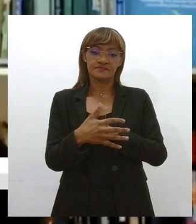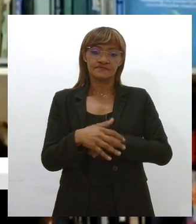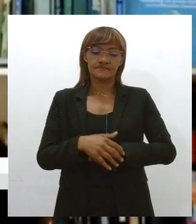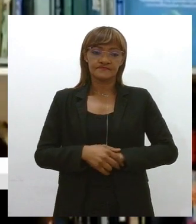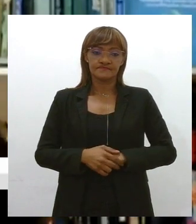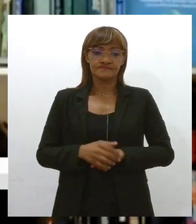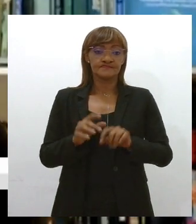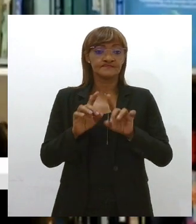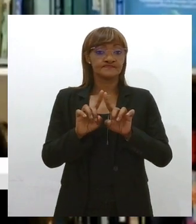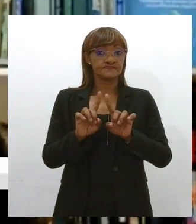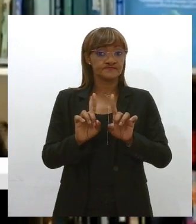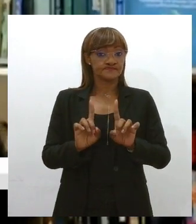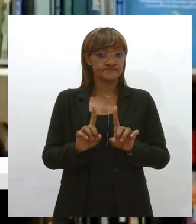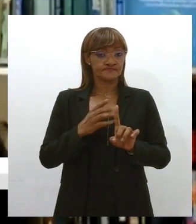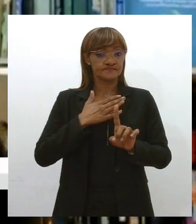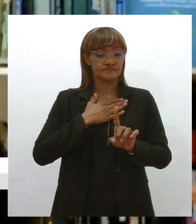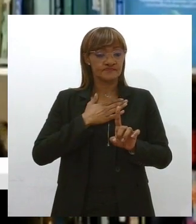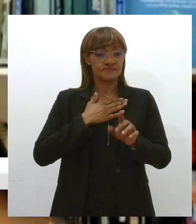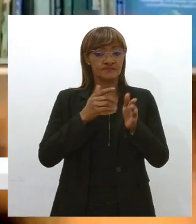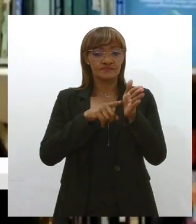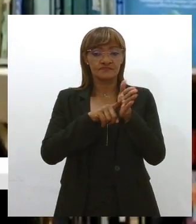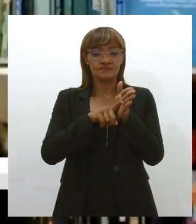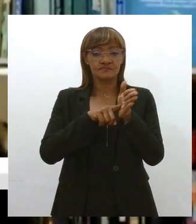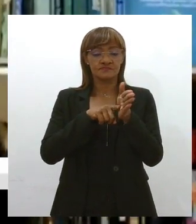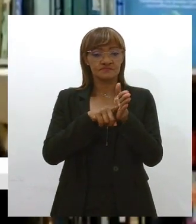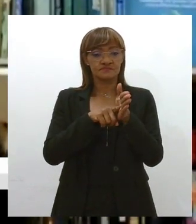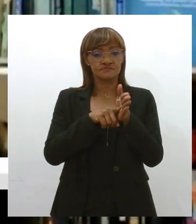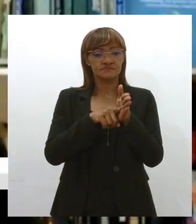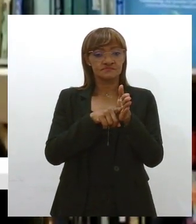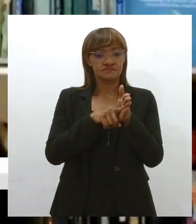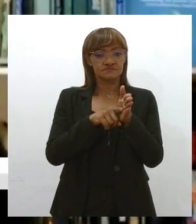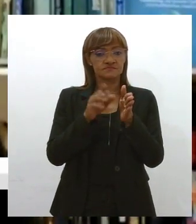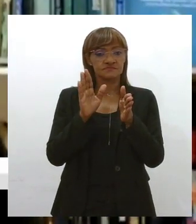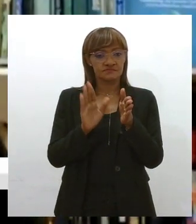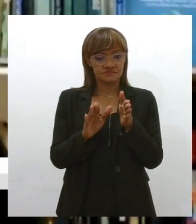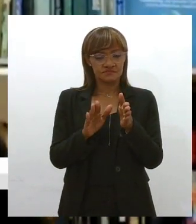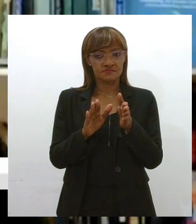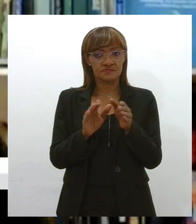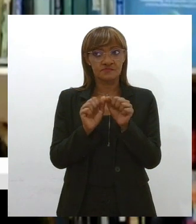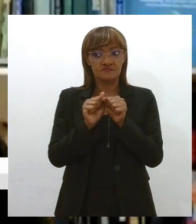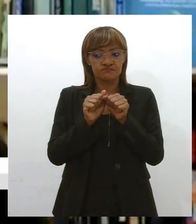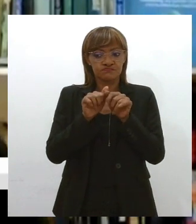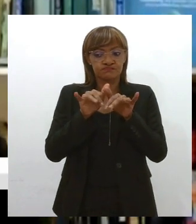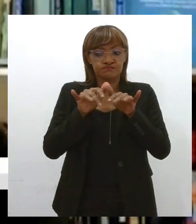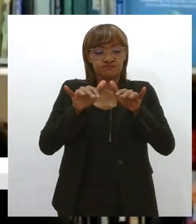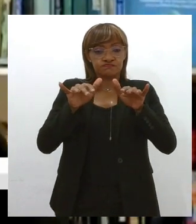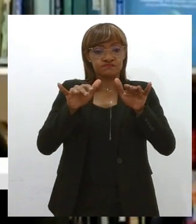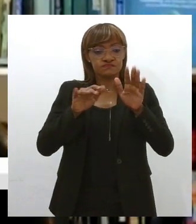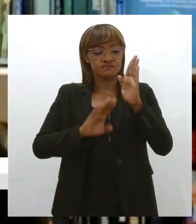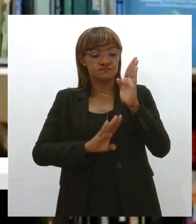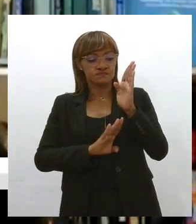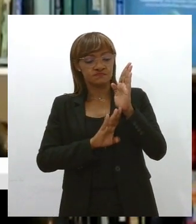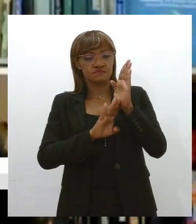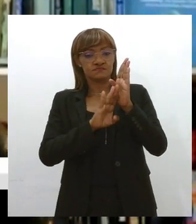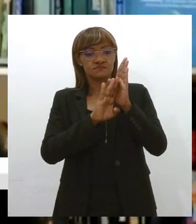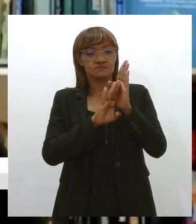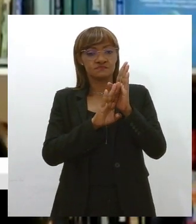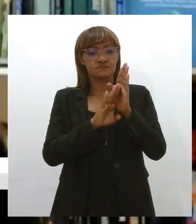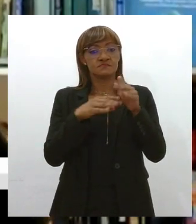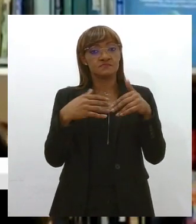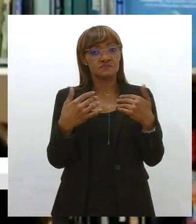pesquisa de mestrado eu desenvolvi durante o auge da pandemia, e o próprio livro foi lançado durante esse período da